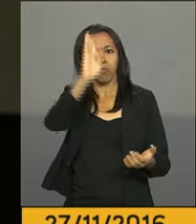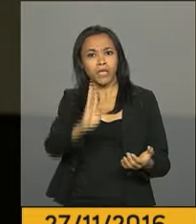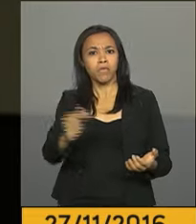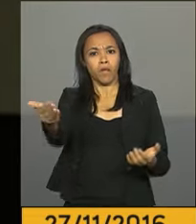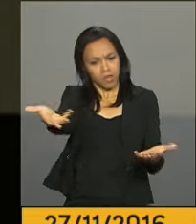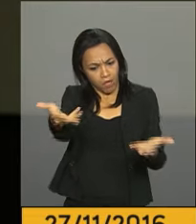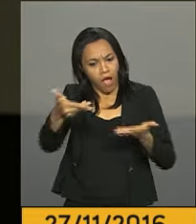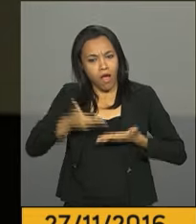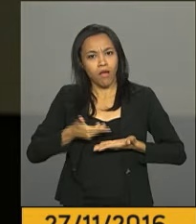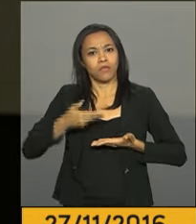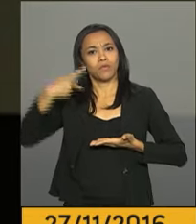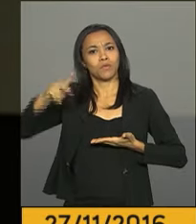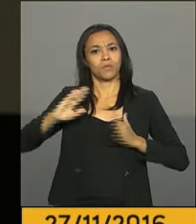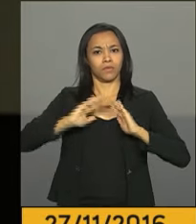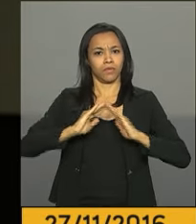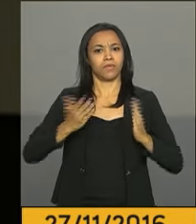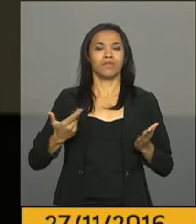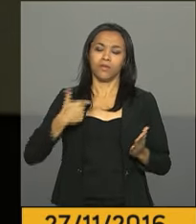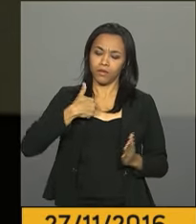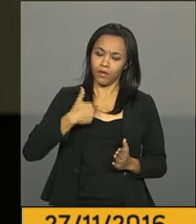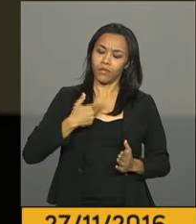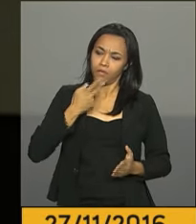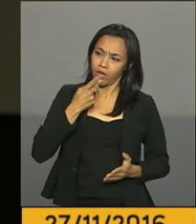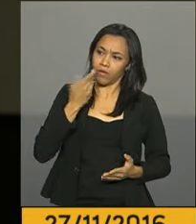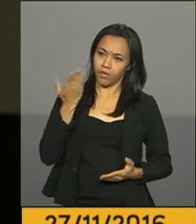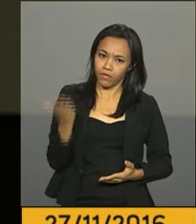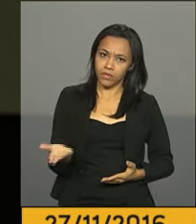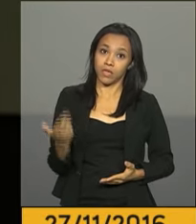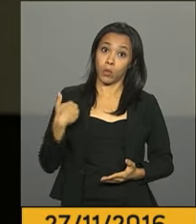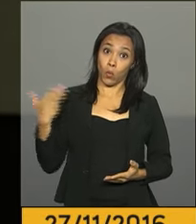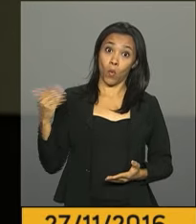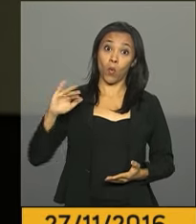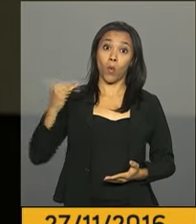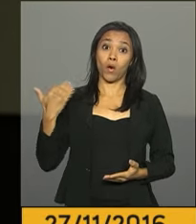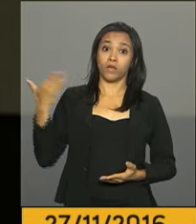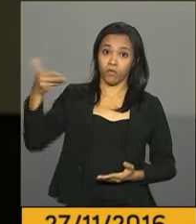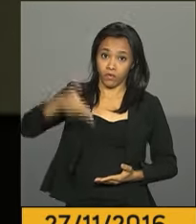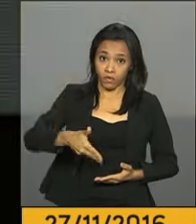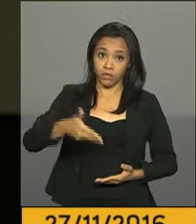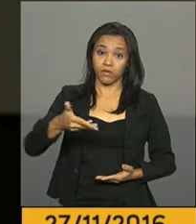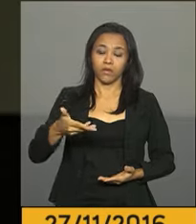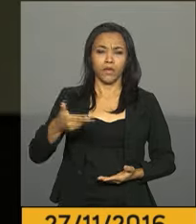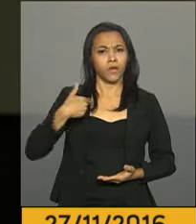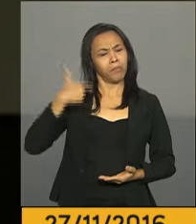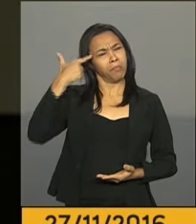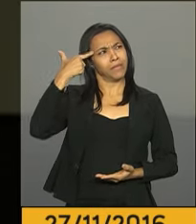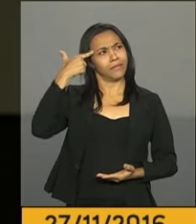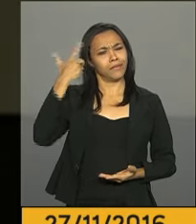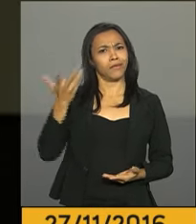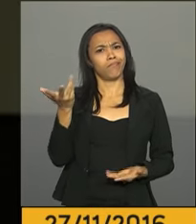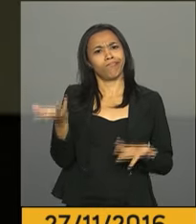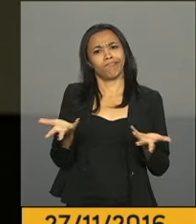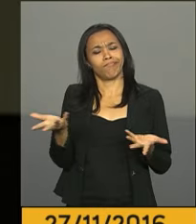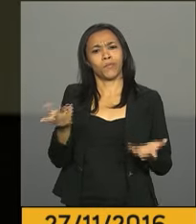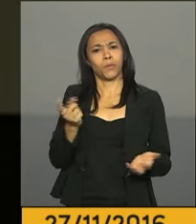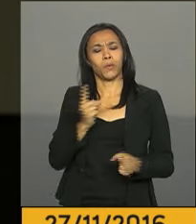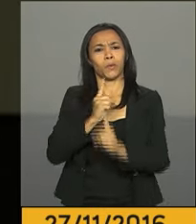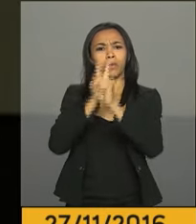confesso, governador Geraldo Alckmin, que vindo para cá, eu imaginei que teríamos um encontro